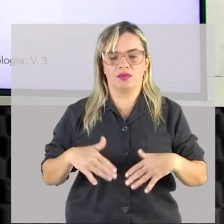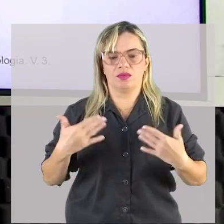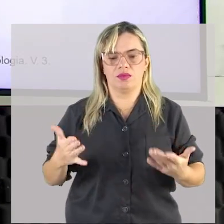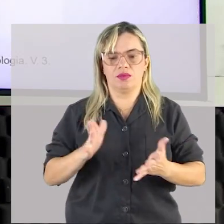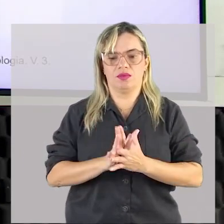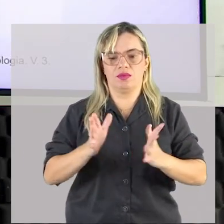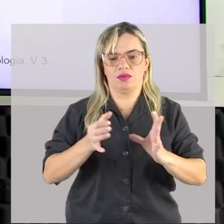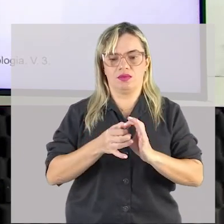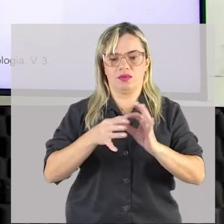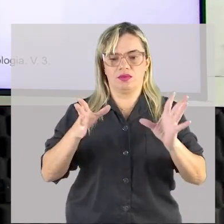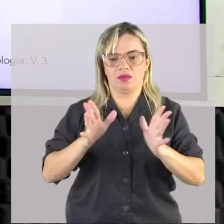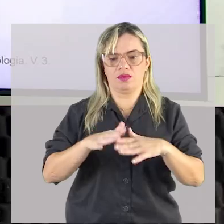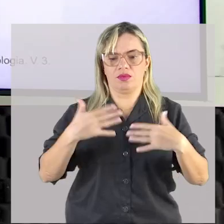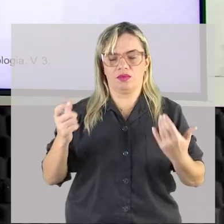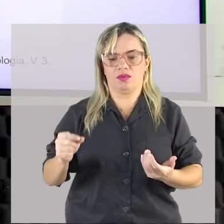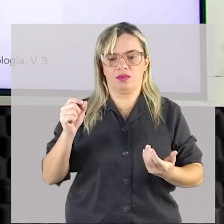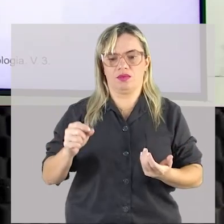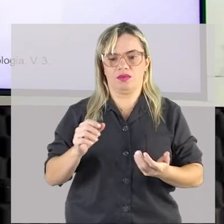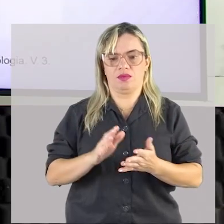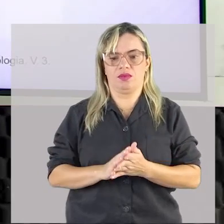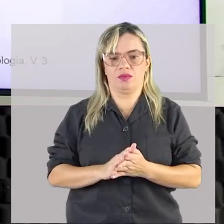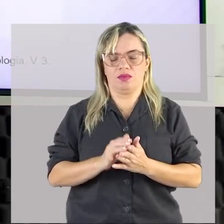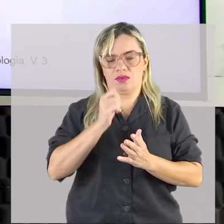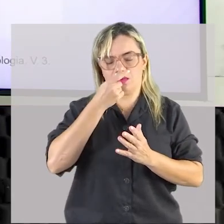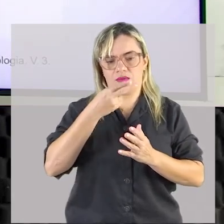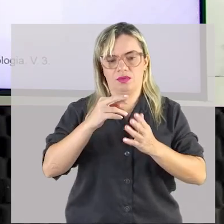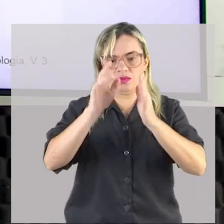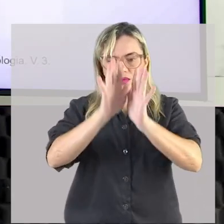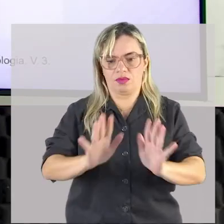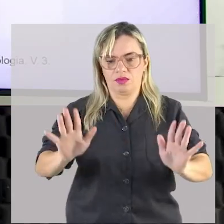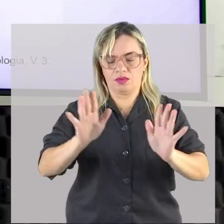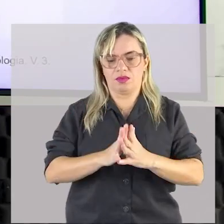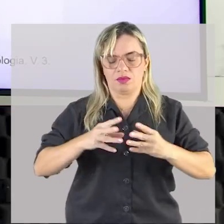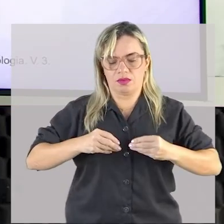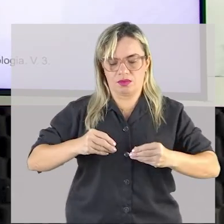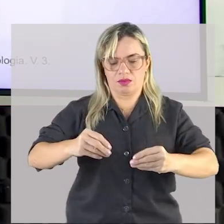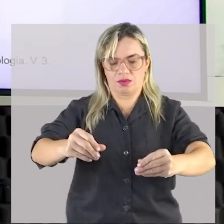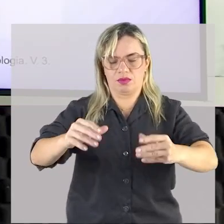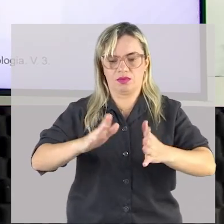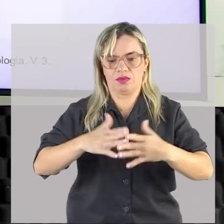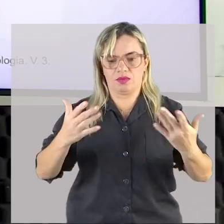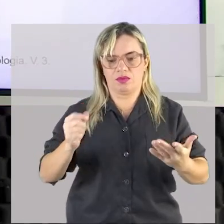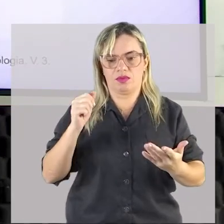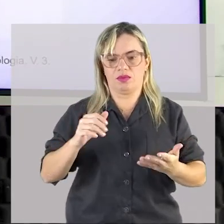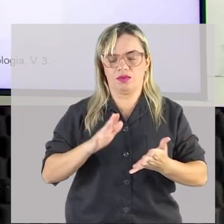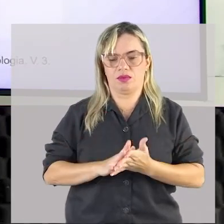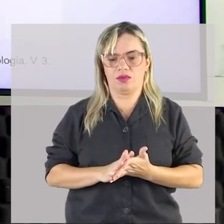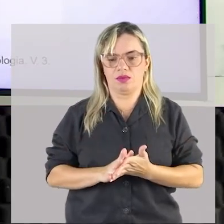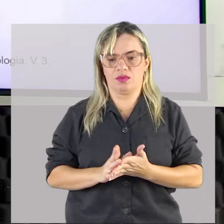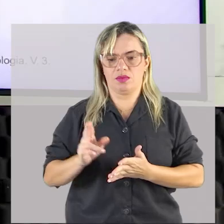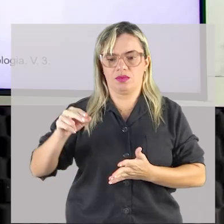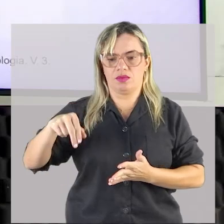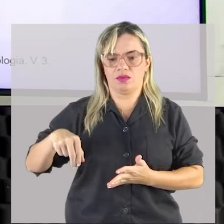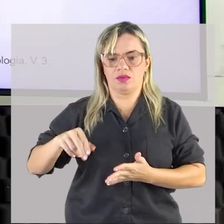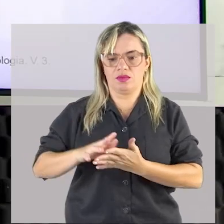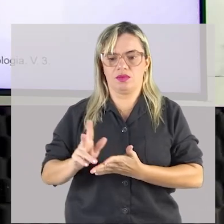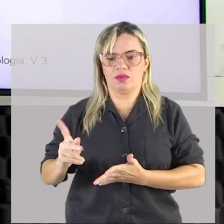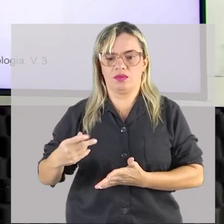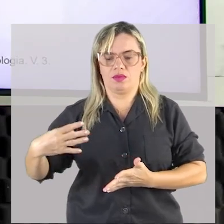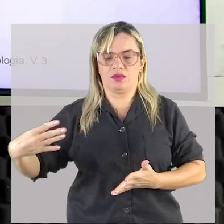portanto, liberação de uma certa forma de nitrogênio no solo, né? Forma aqui de